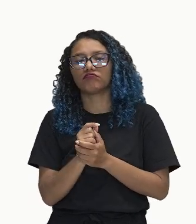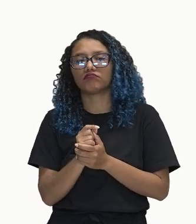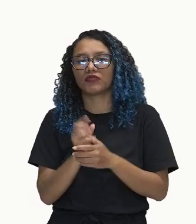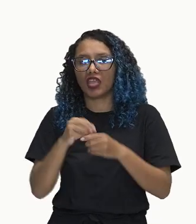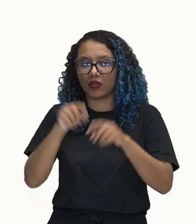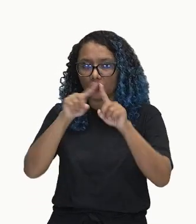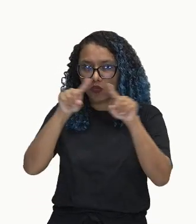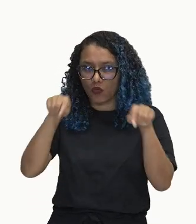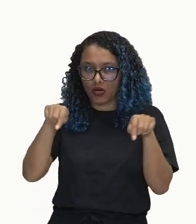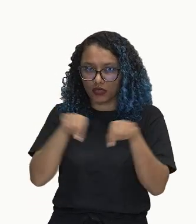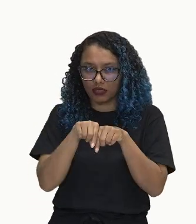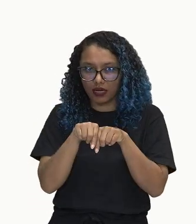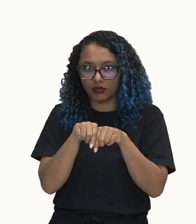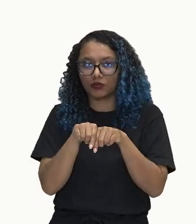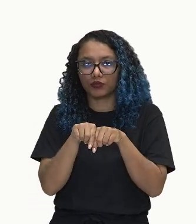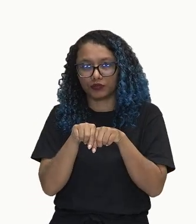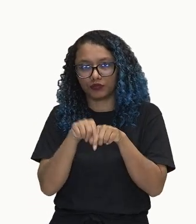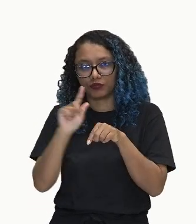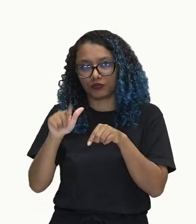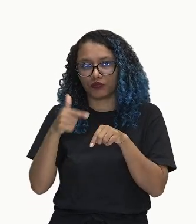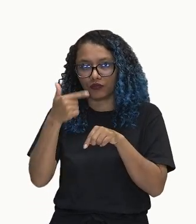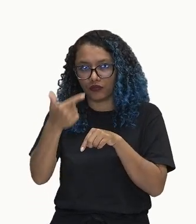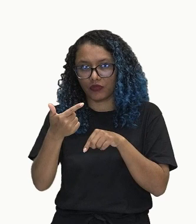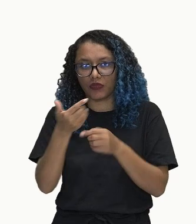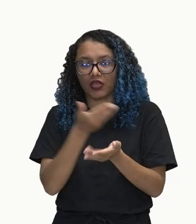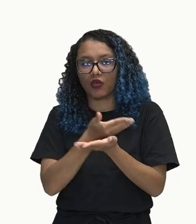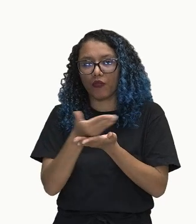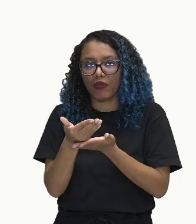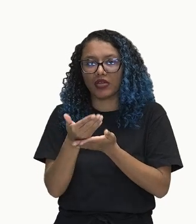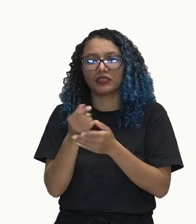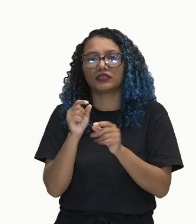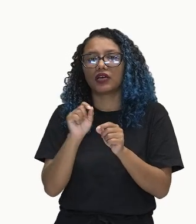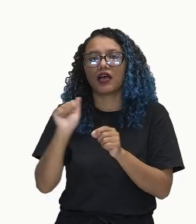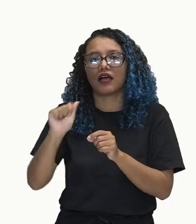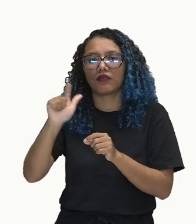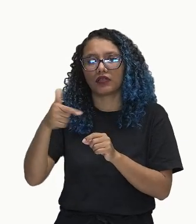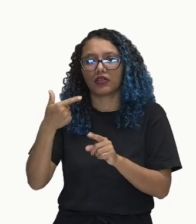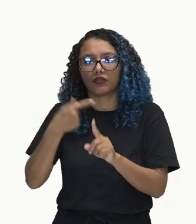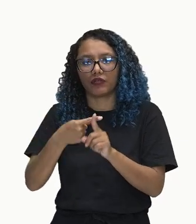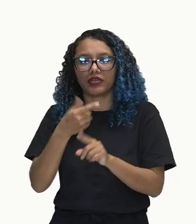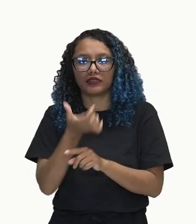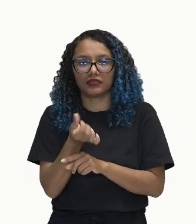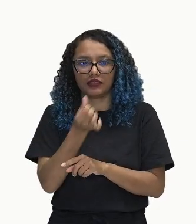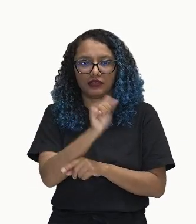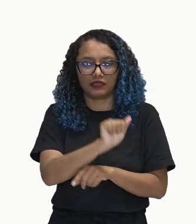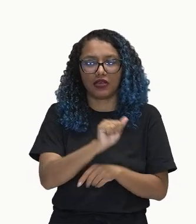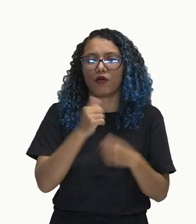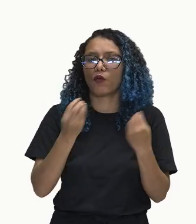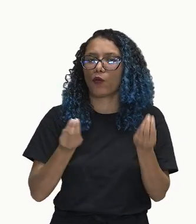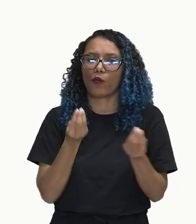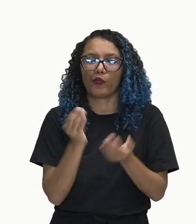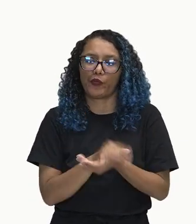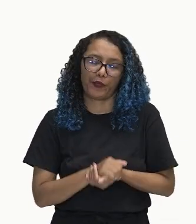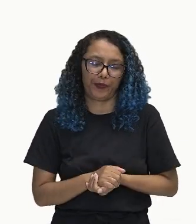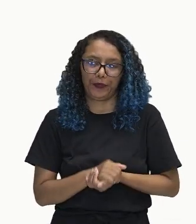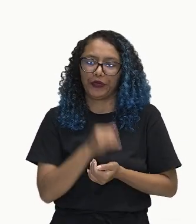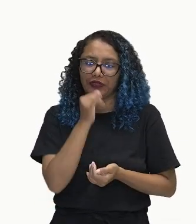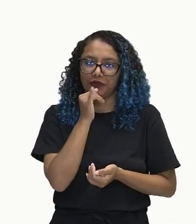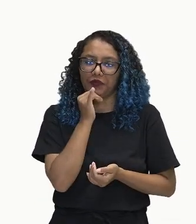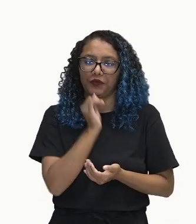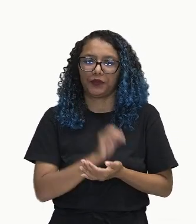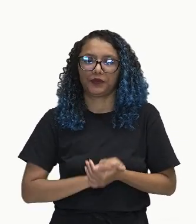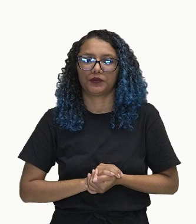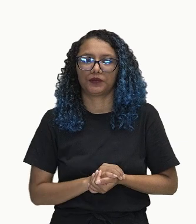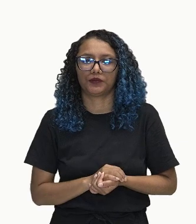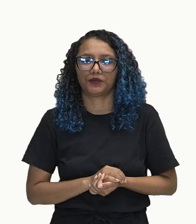mais 6a? Pessoal, aqui eu tenho a ao quadrado mais 6a. Vamos relembrar que